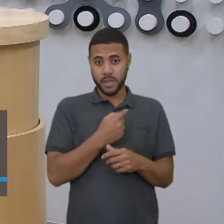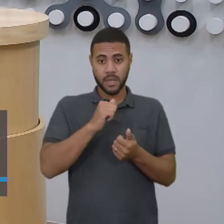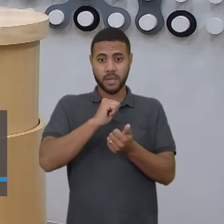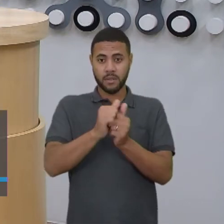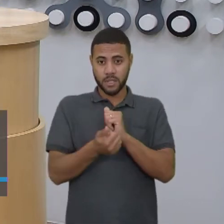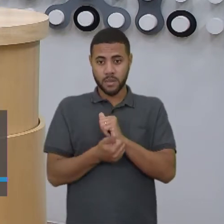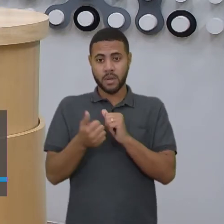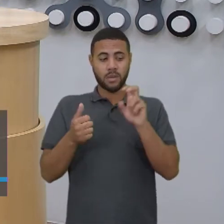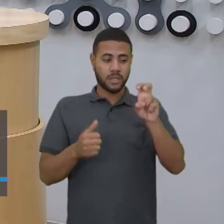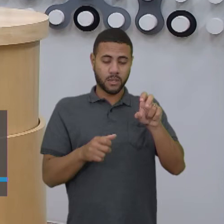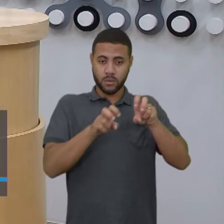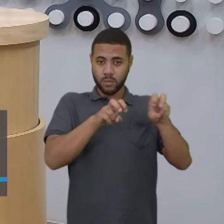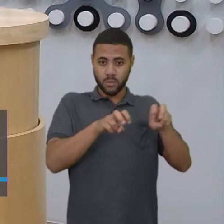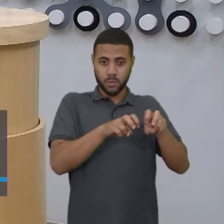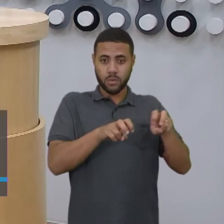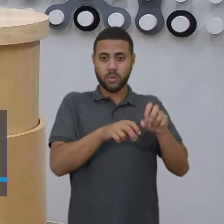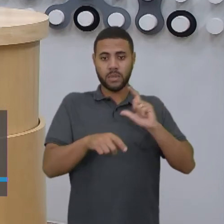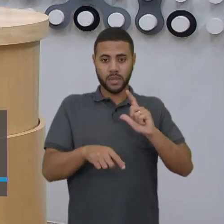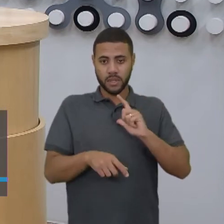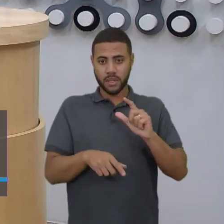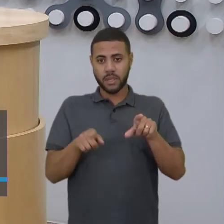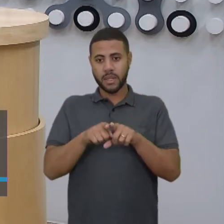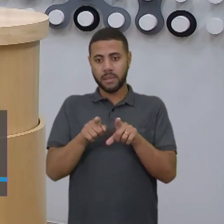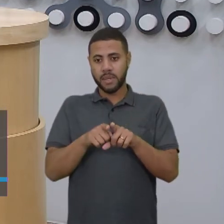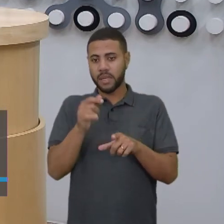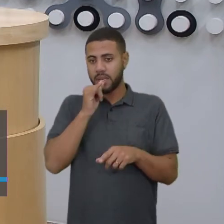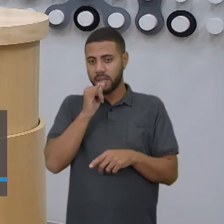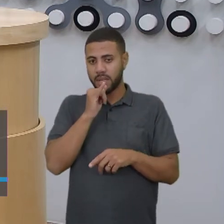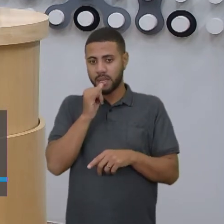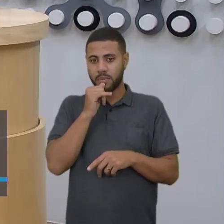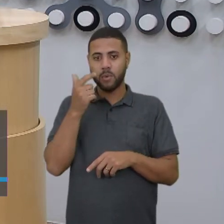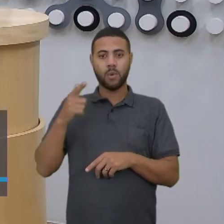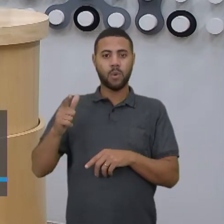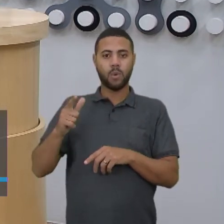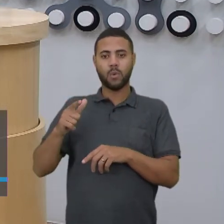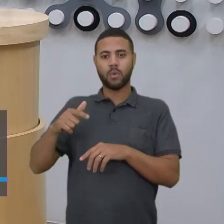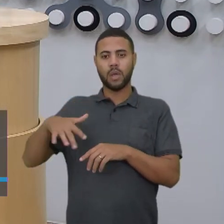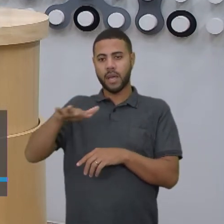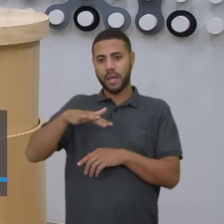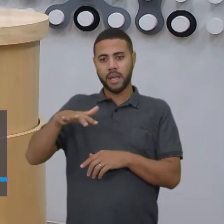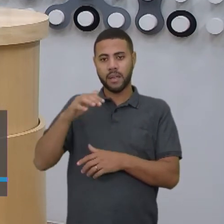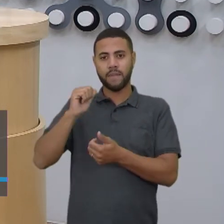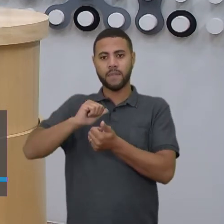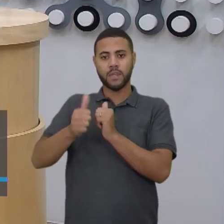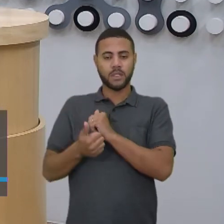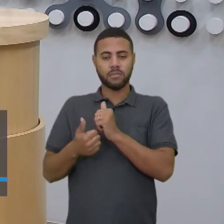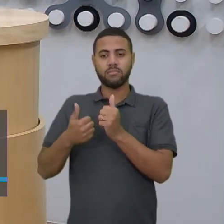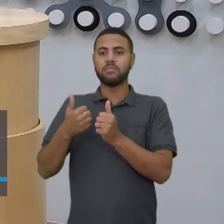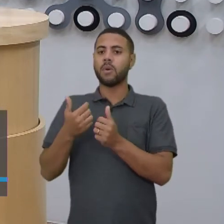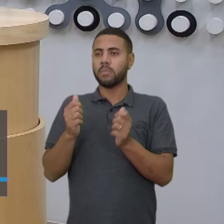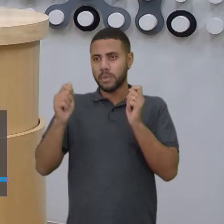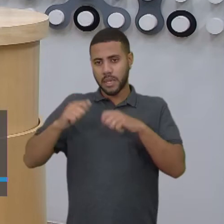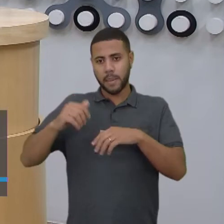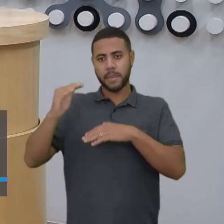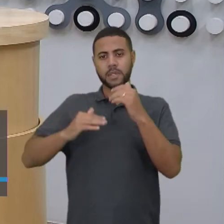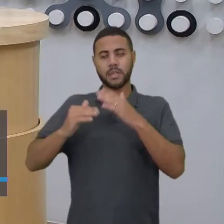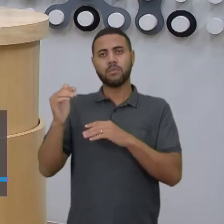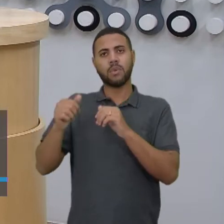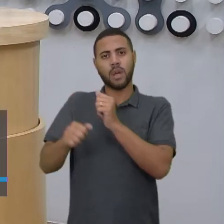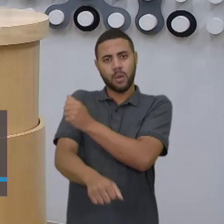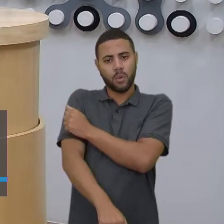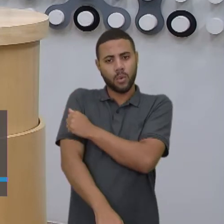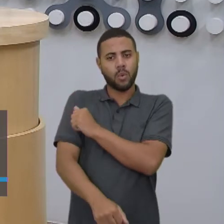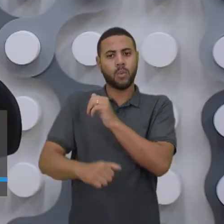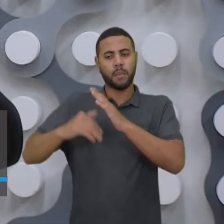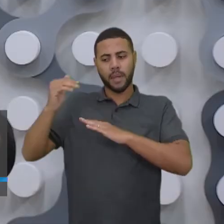de 5, mas aí nós demos um exemplo de uma outra modalidade esportiva que eles pudessem praticar. Estudantes